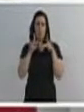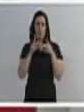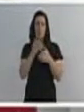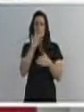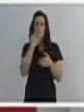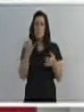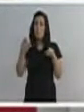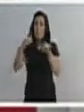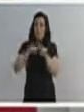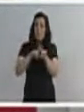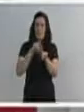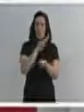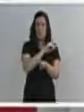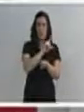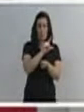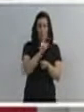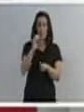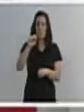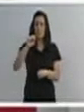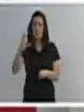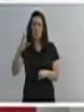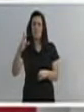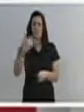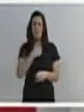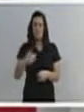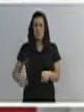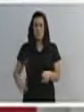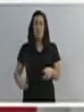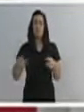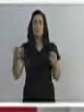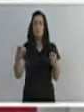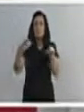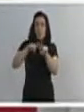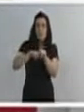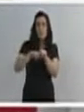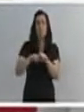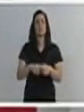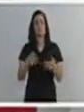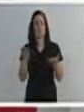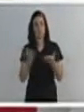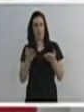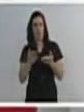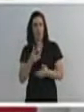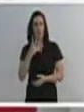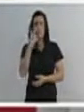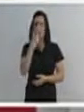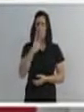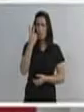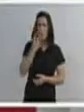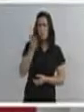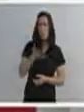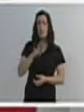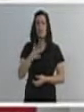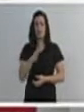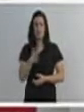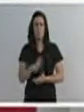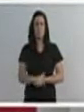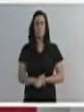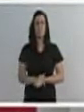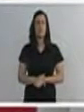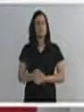do município, Humberto de Campos, que o governo abriu mão de 10 milhões de impostos na primeira etapa, depois 10 milhões na segunda